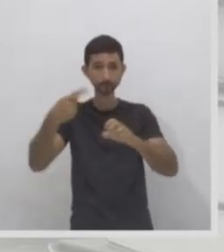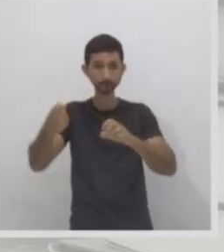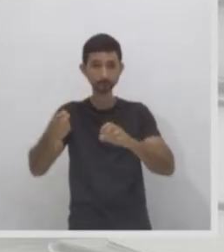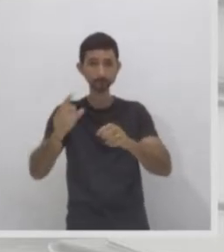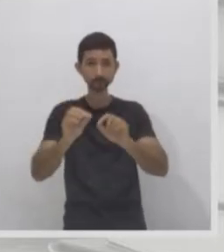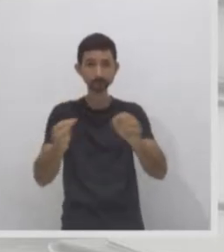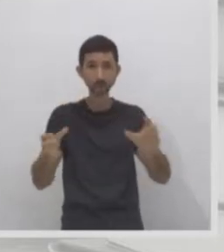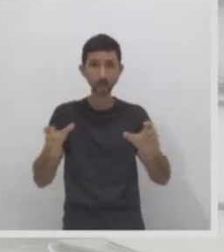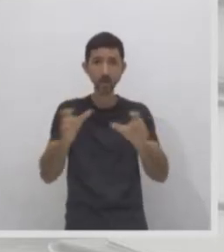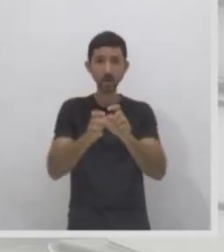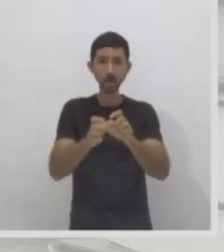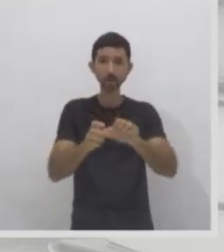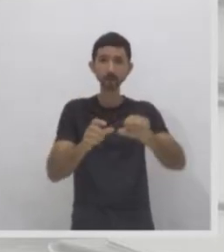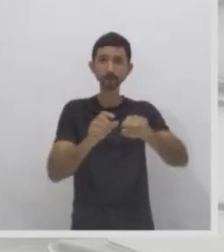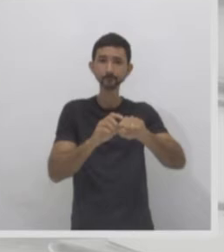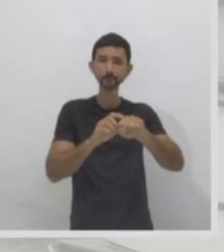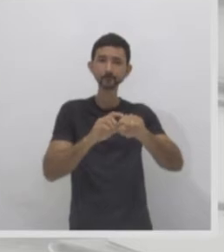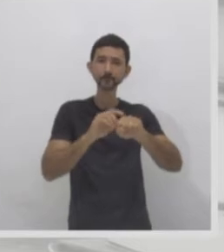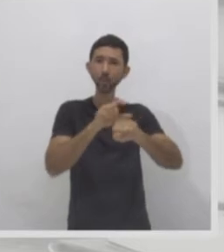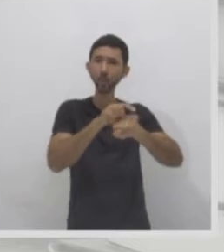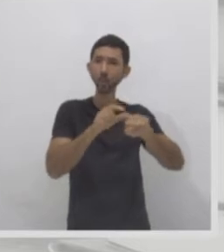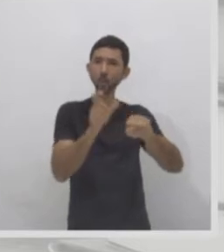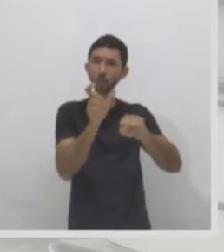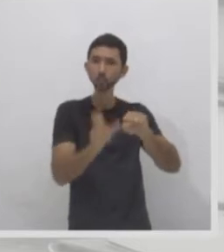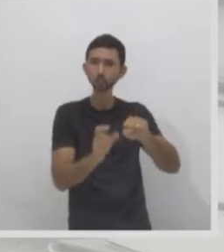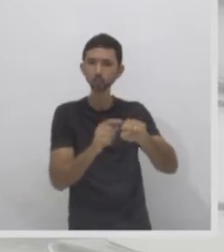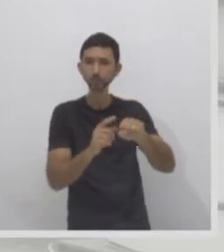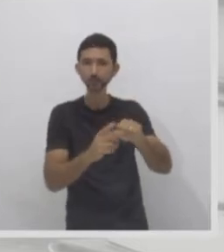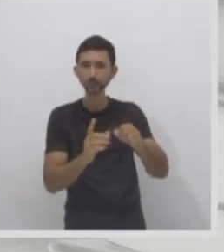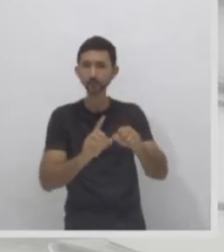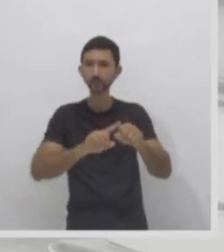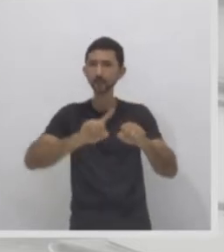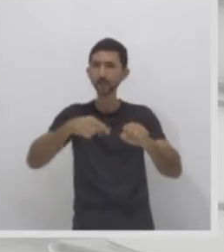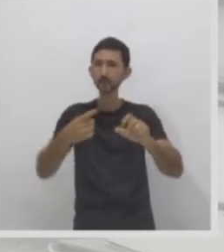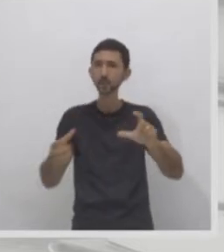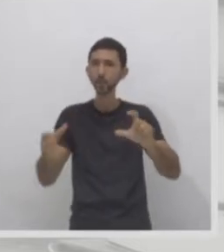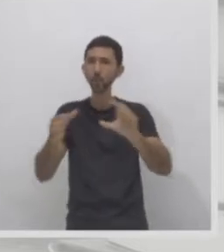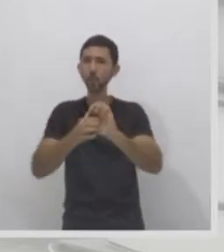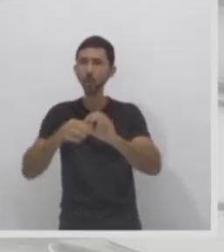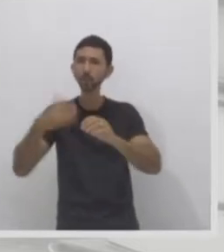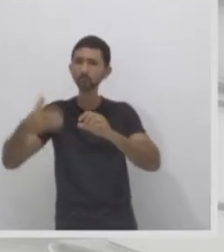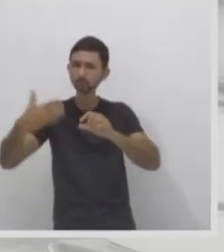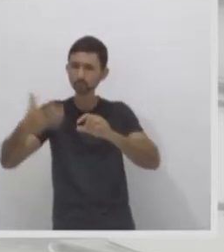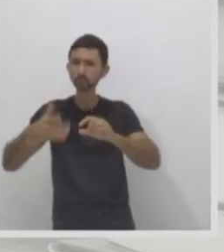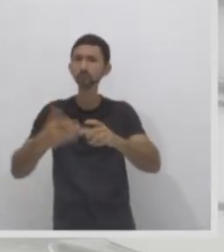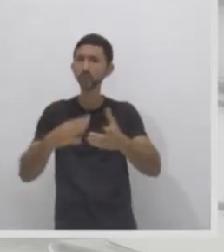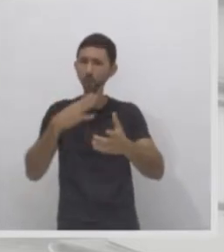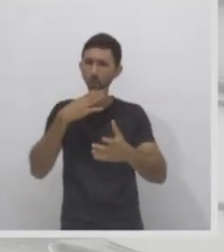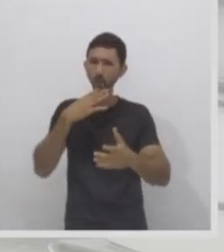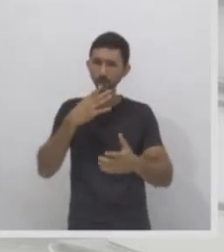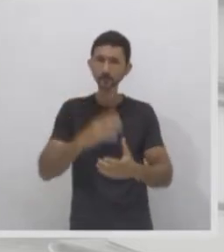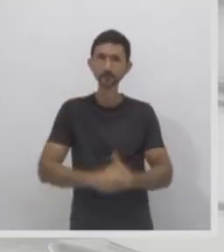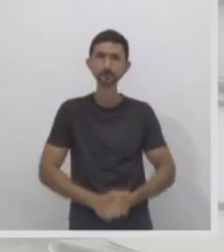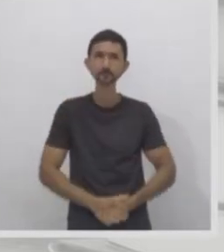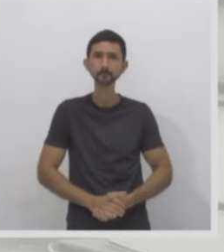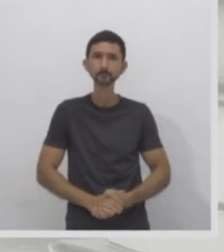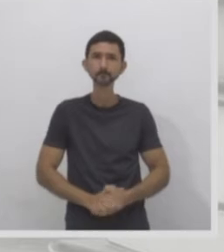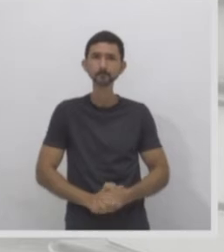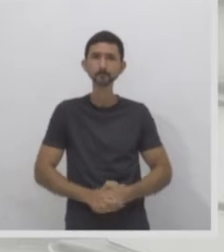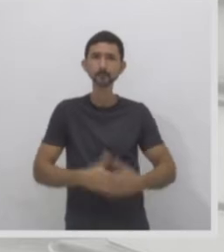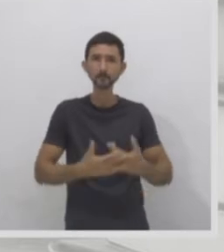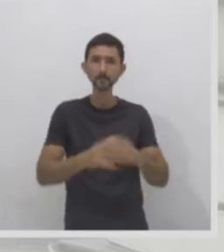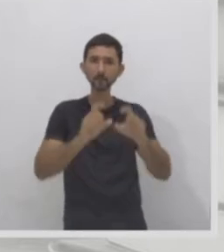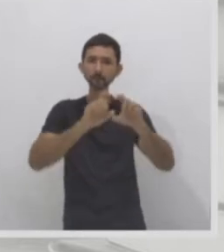sujeito a um predicativo do sujeito, mas esse é um conteúdo que nós vamos lá para frente depois conhecer. Quando